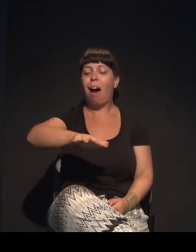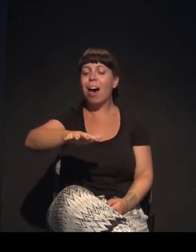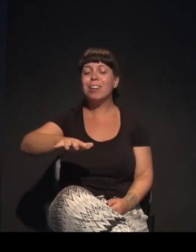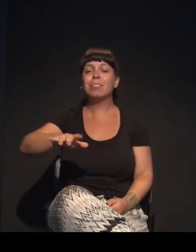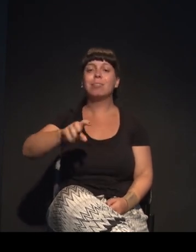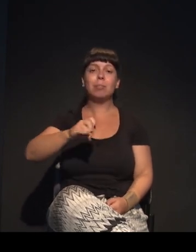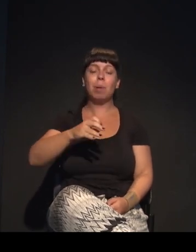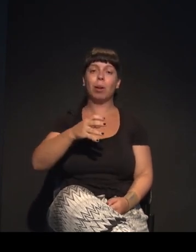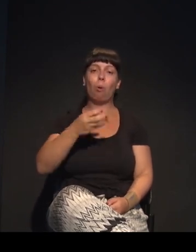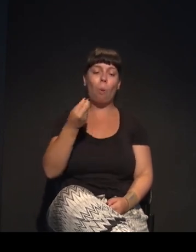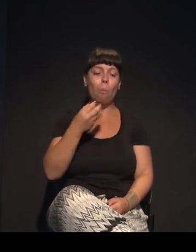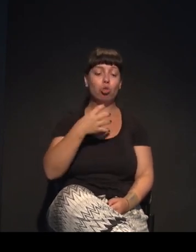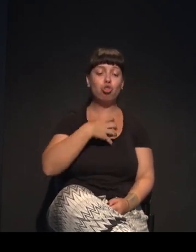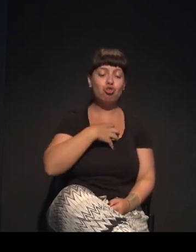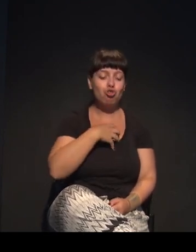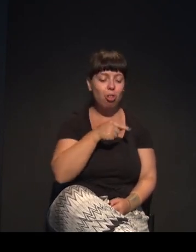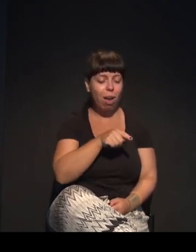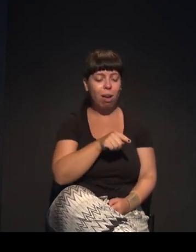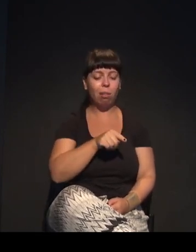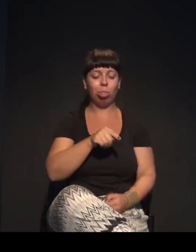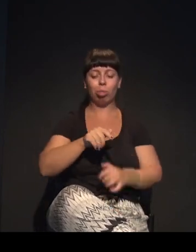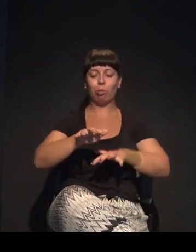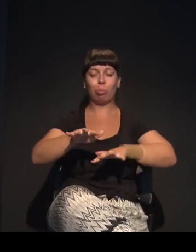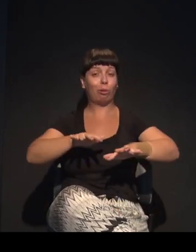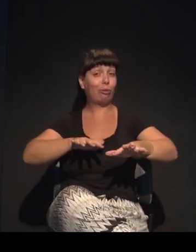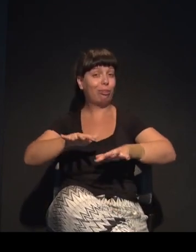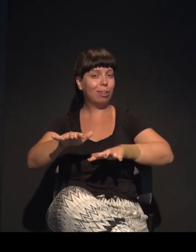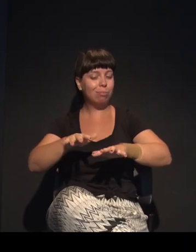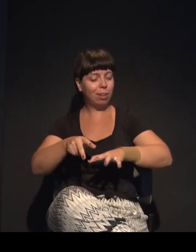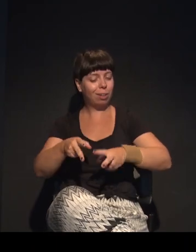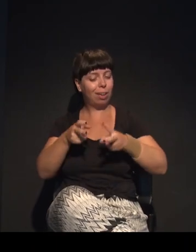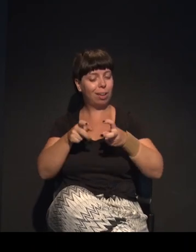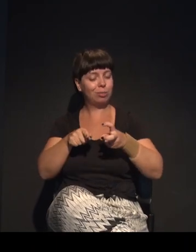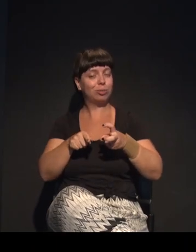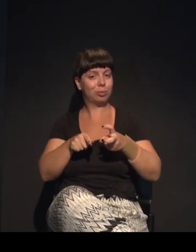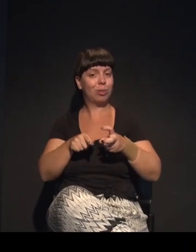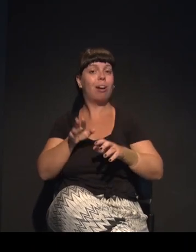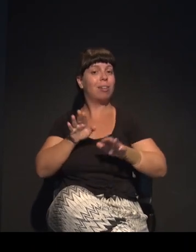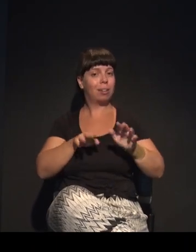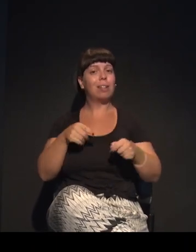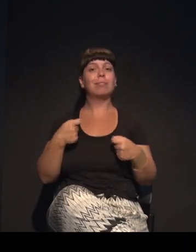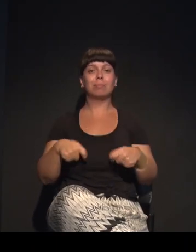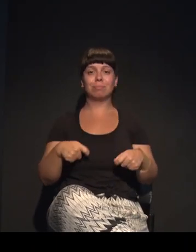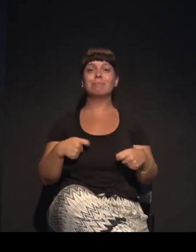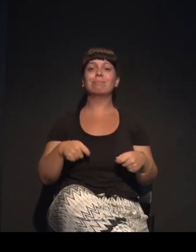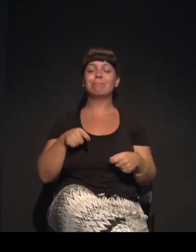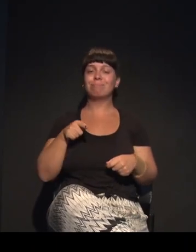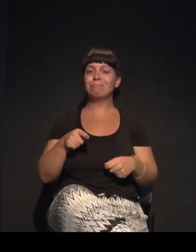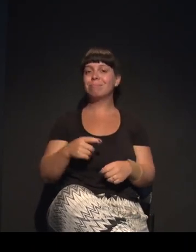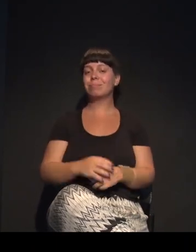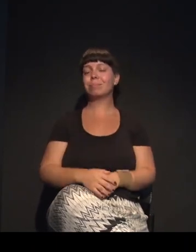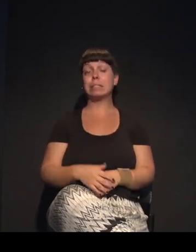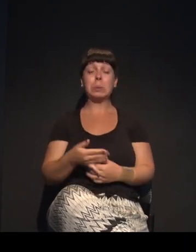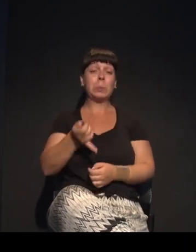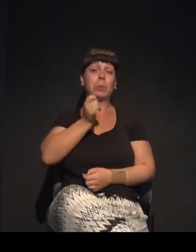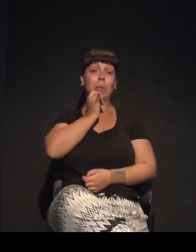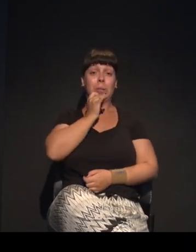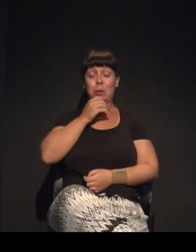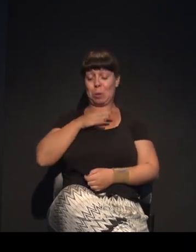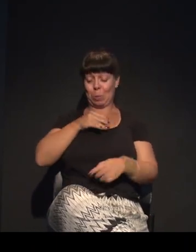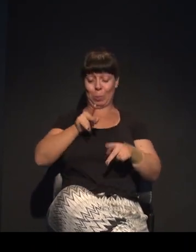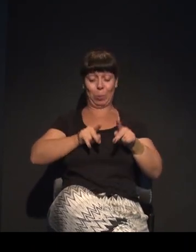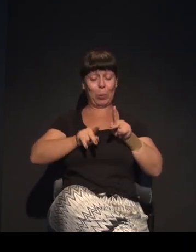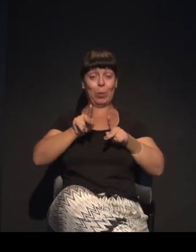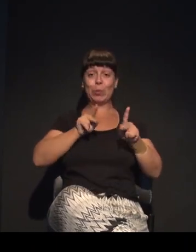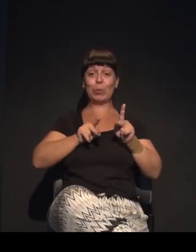é dada do movimento e muitas vezes a gente realmente tem que fazer isso vai começar por exemplo no meu povo a gente não tinha